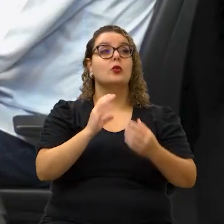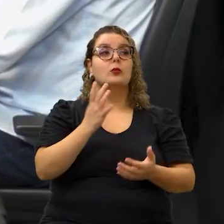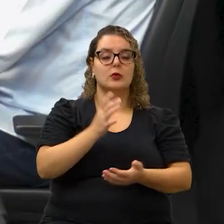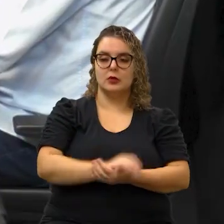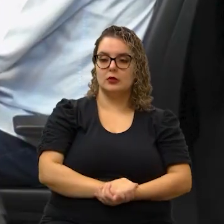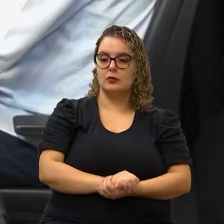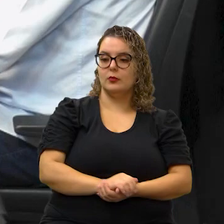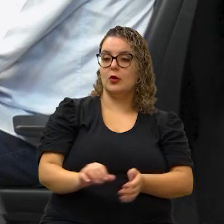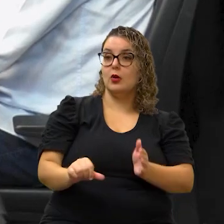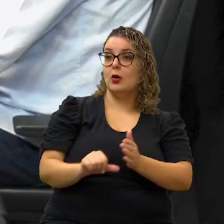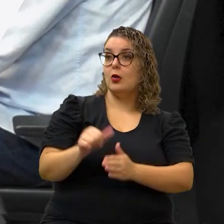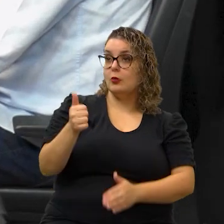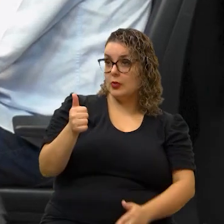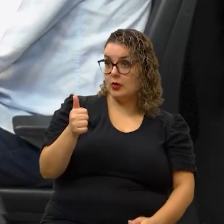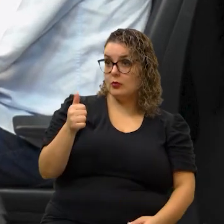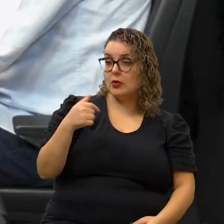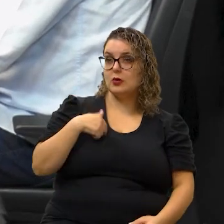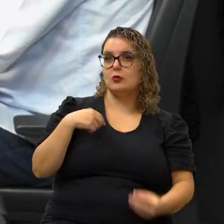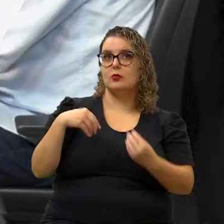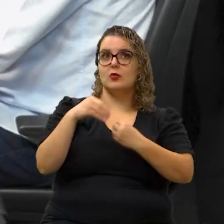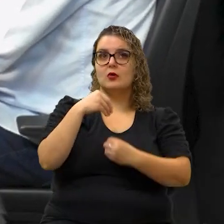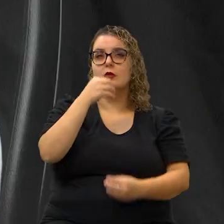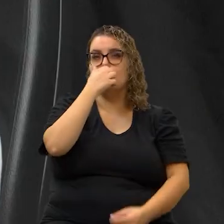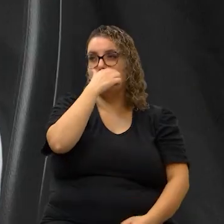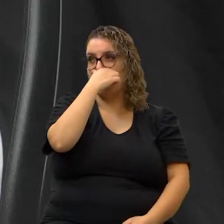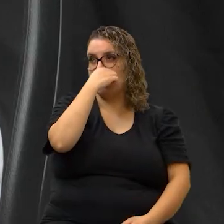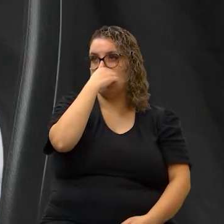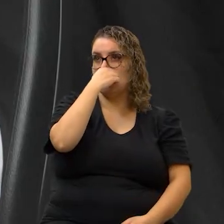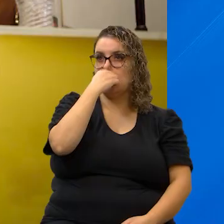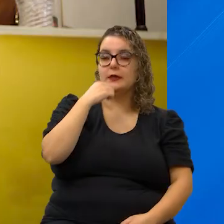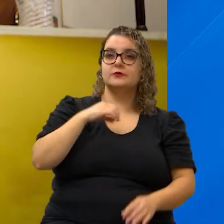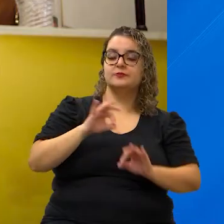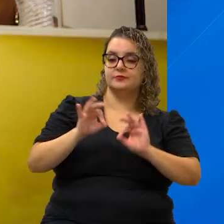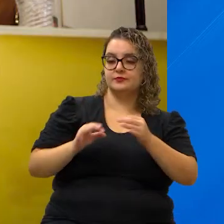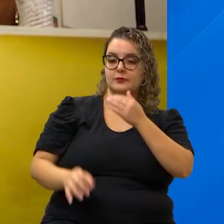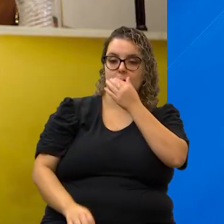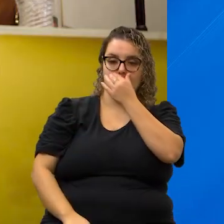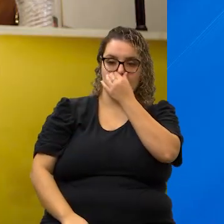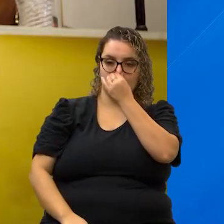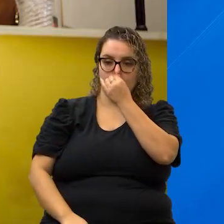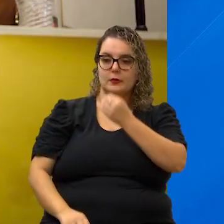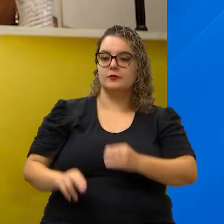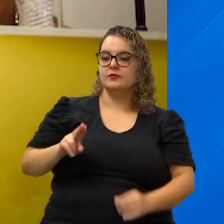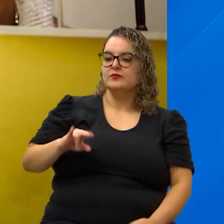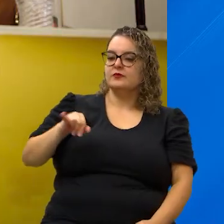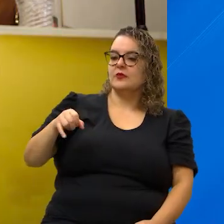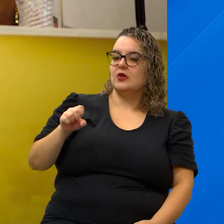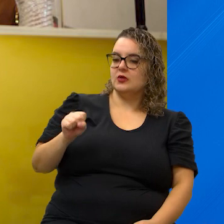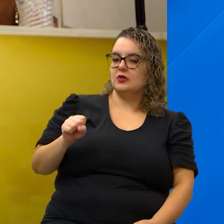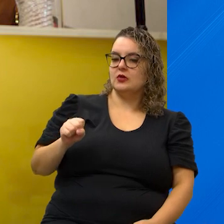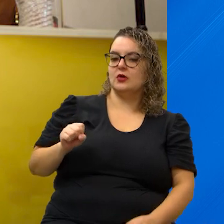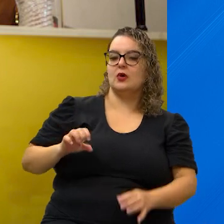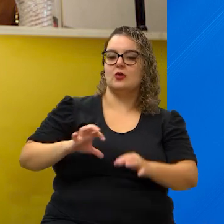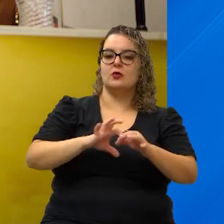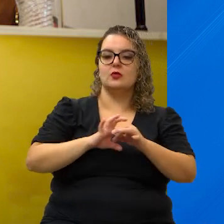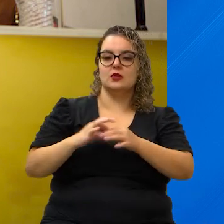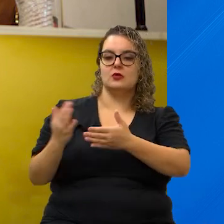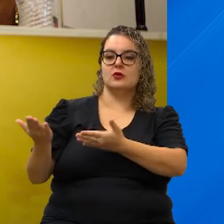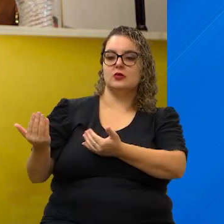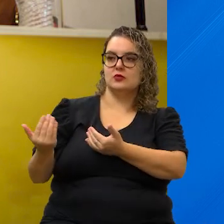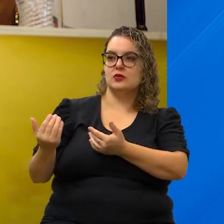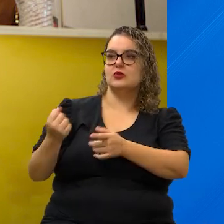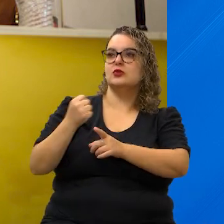partidária? E como foi isso? Primeiro, eu me envolvi numa organização que chama, inclusive, UJS, União da